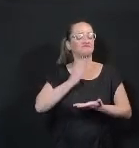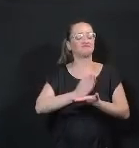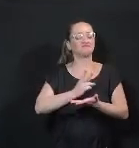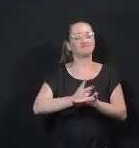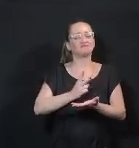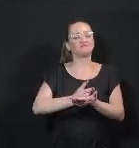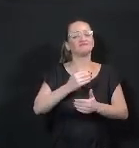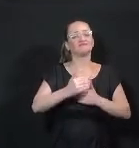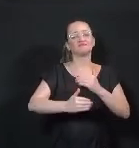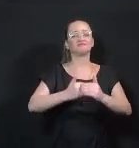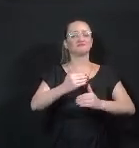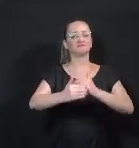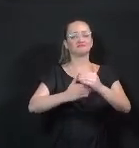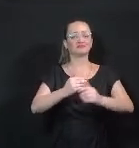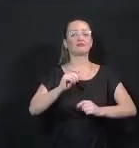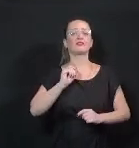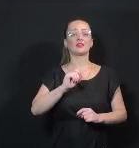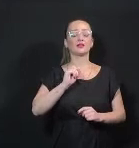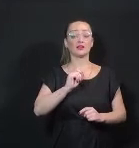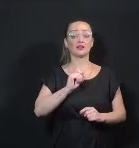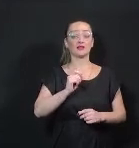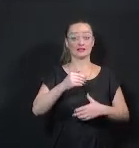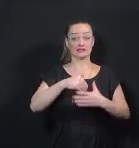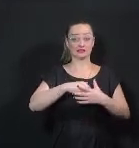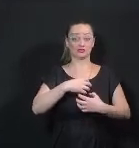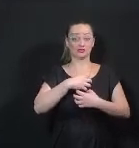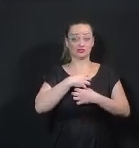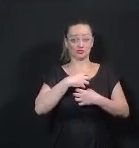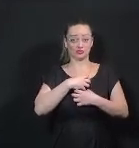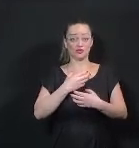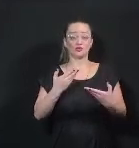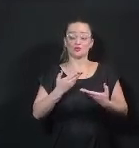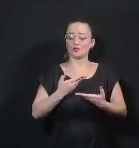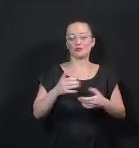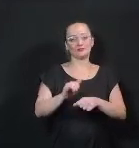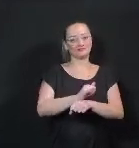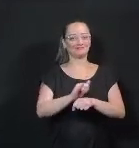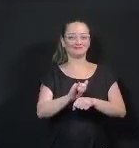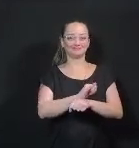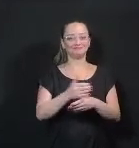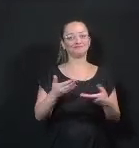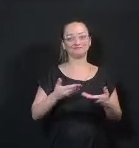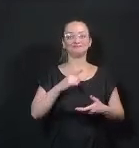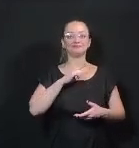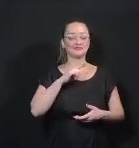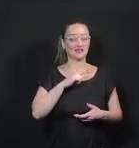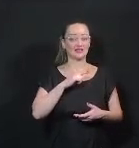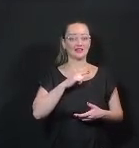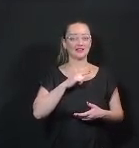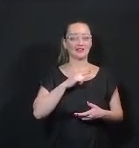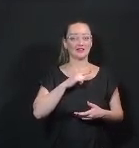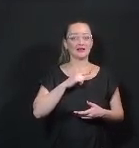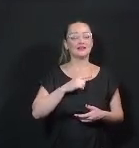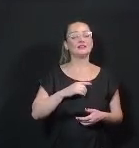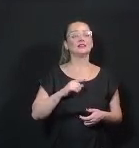constante, e que, nas condições em que nós nos encontramos hoje, nós temos